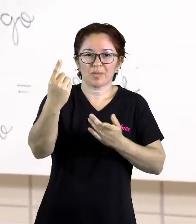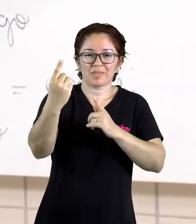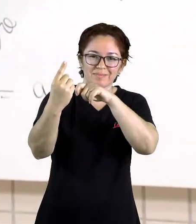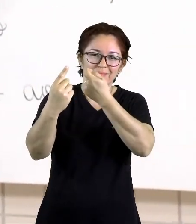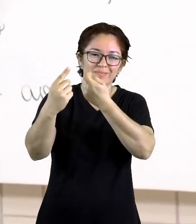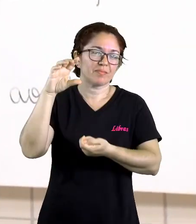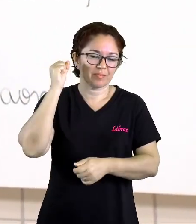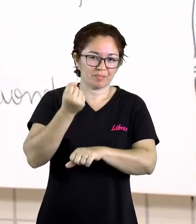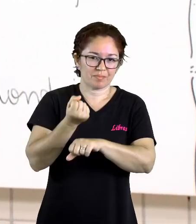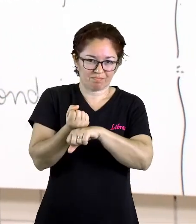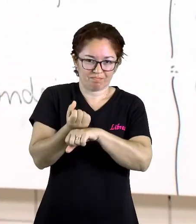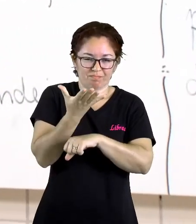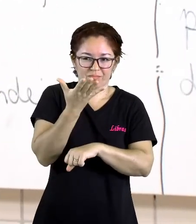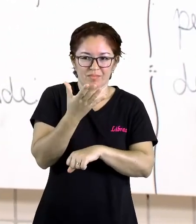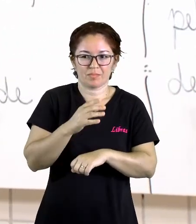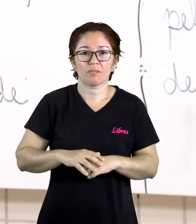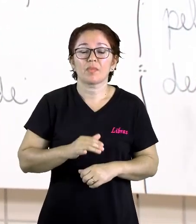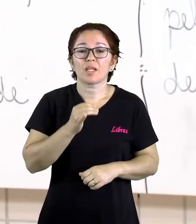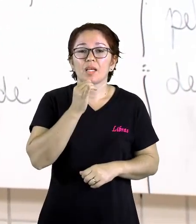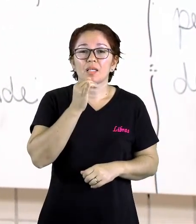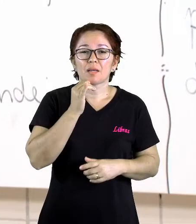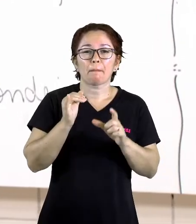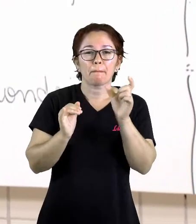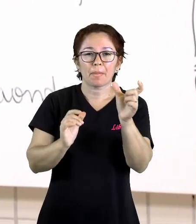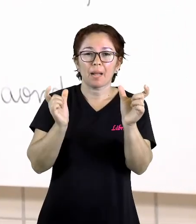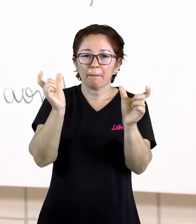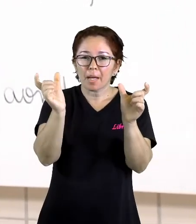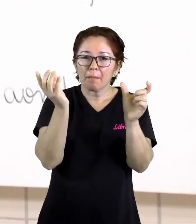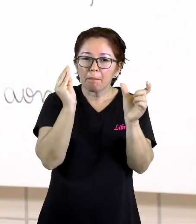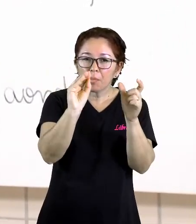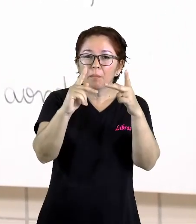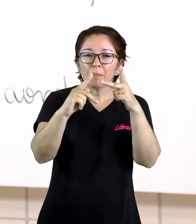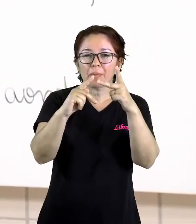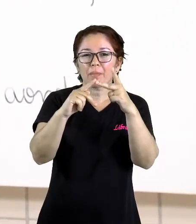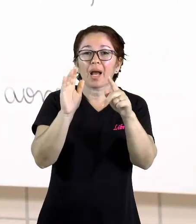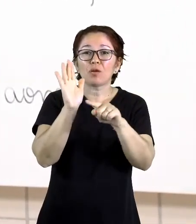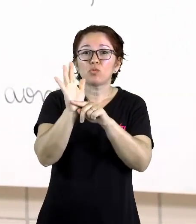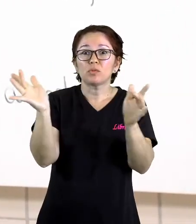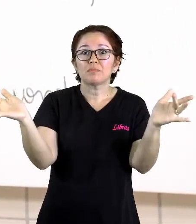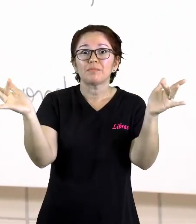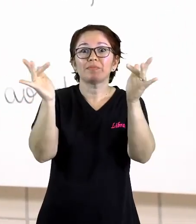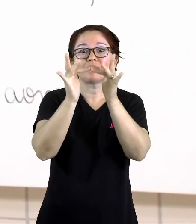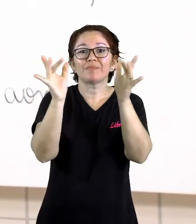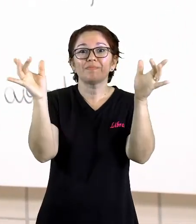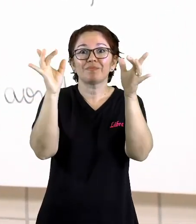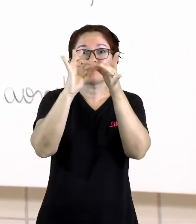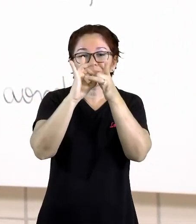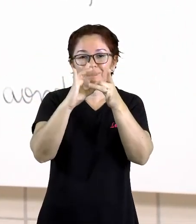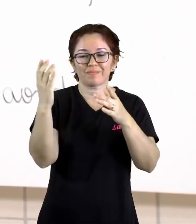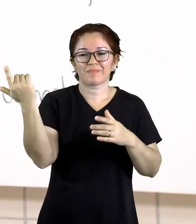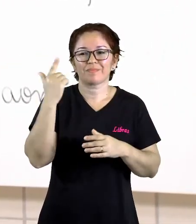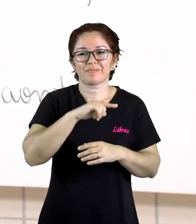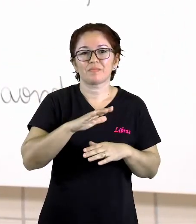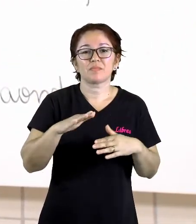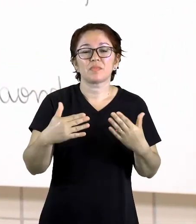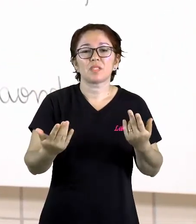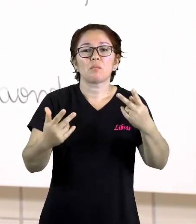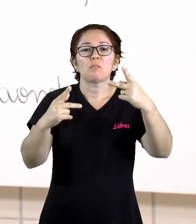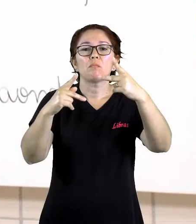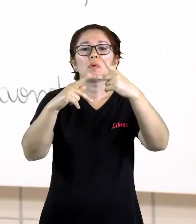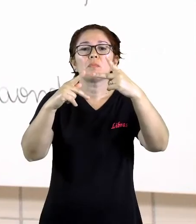conecta palavras. As preposições, nesse papel que ela